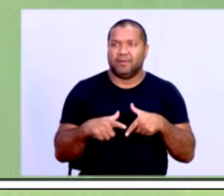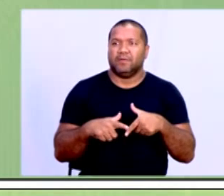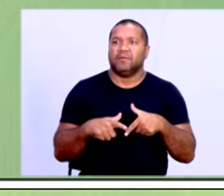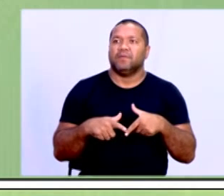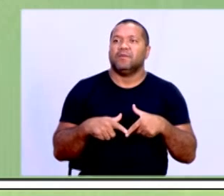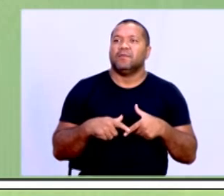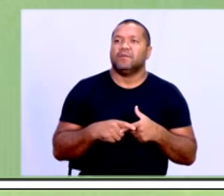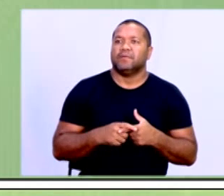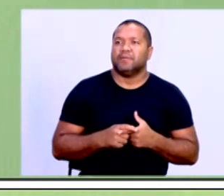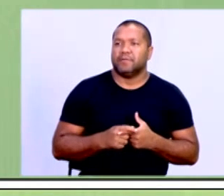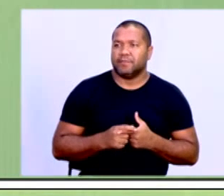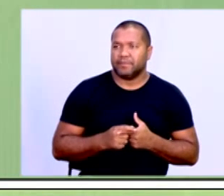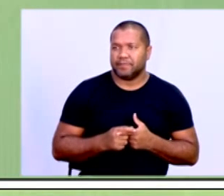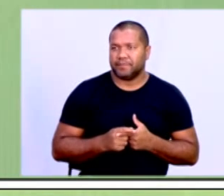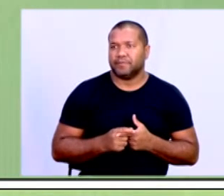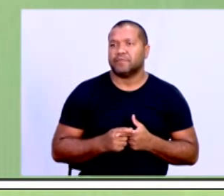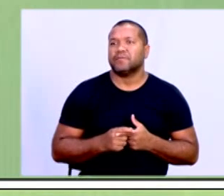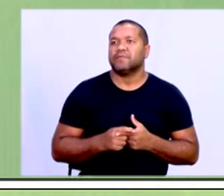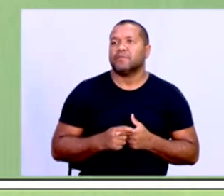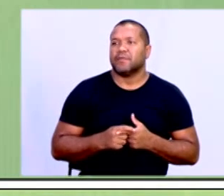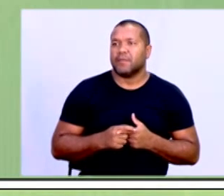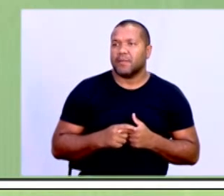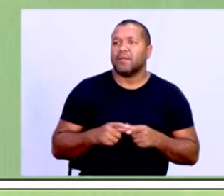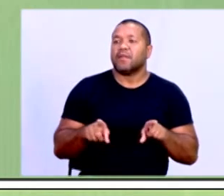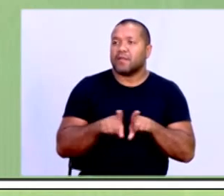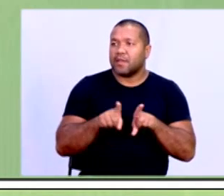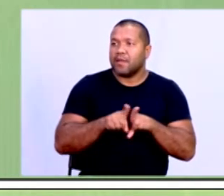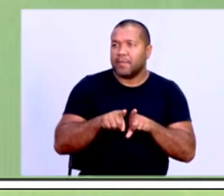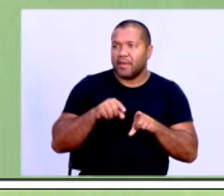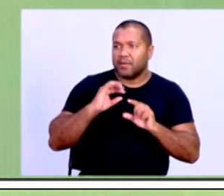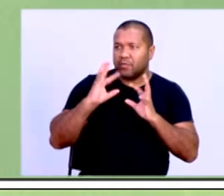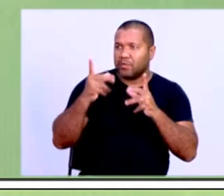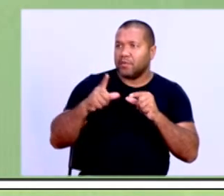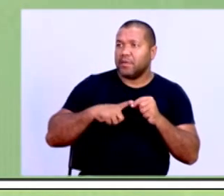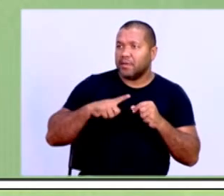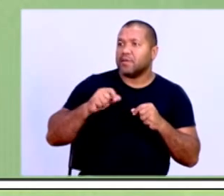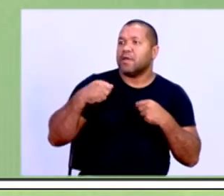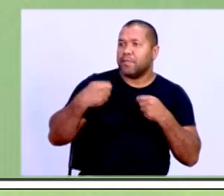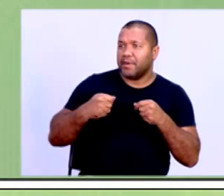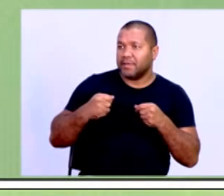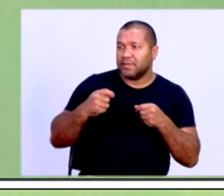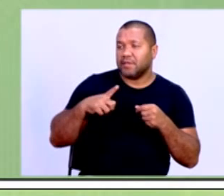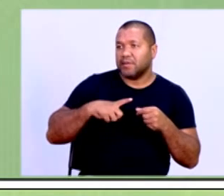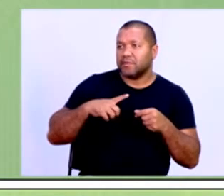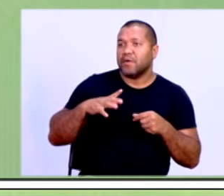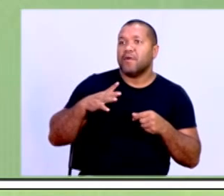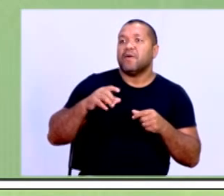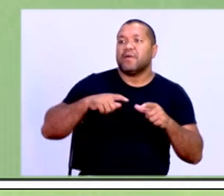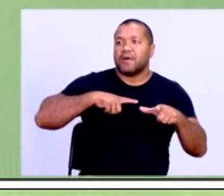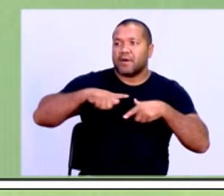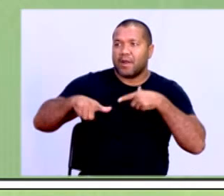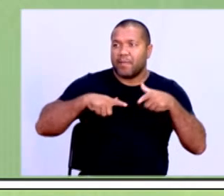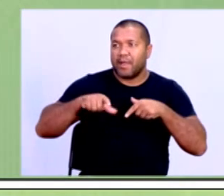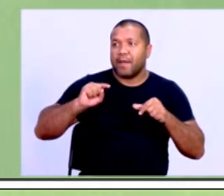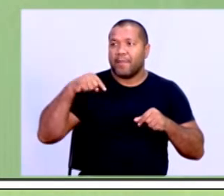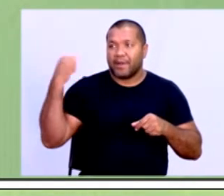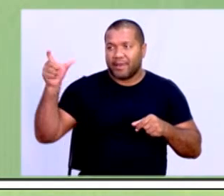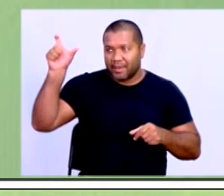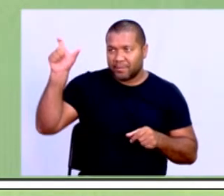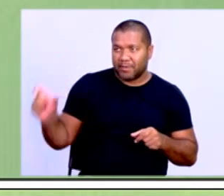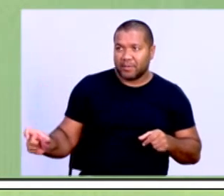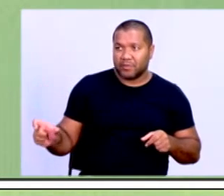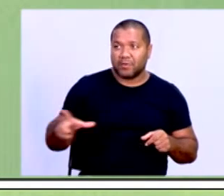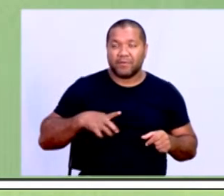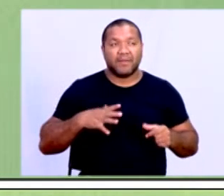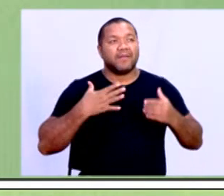precisão. E agrada a clientes, gerentes e desenvolvedores, ou seja, agrada a todos que